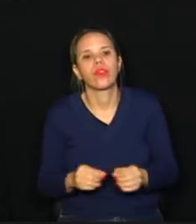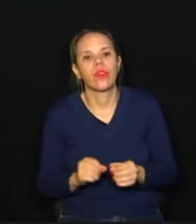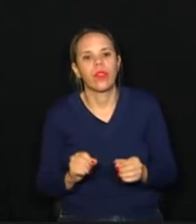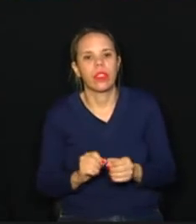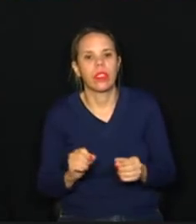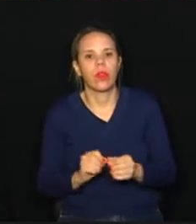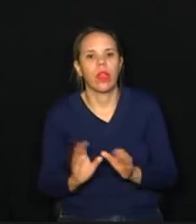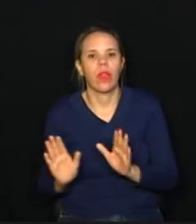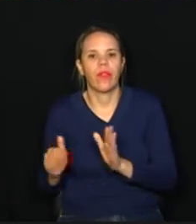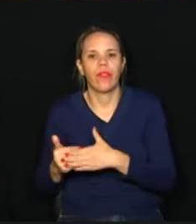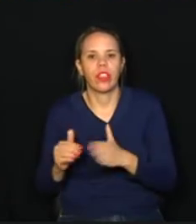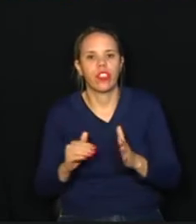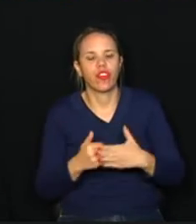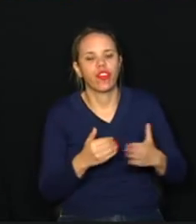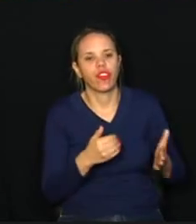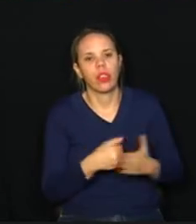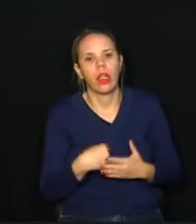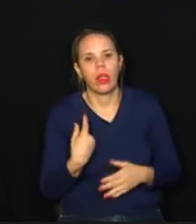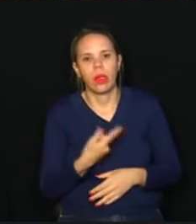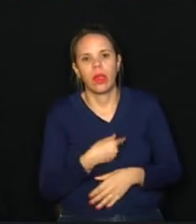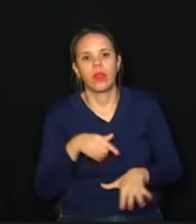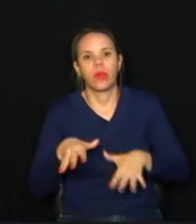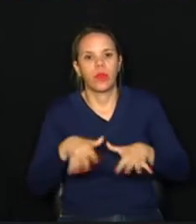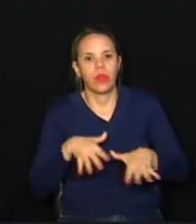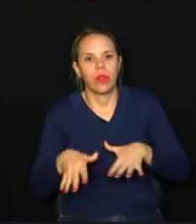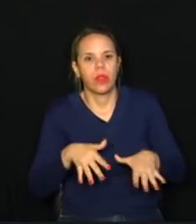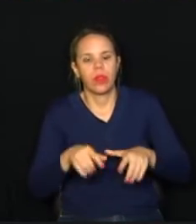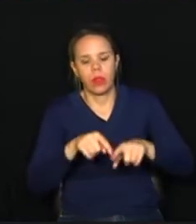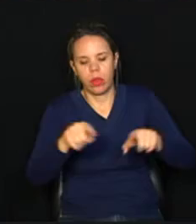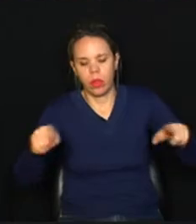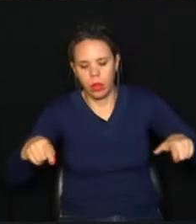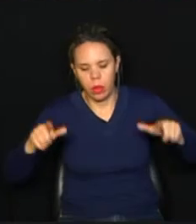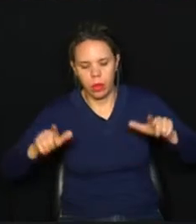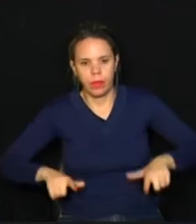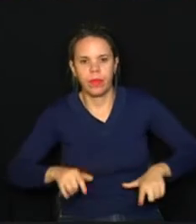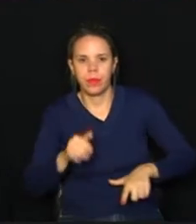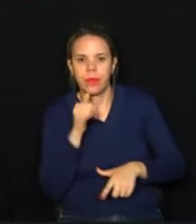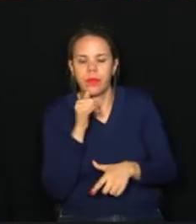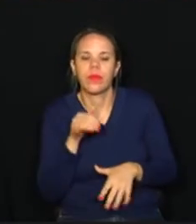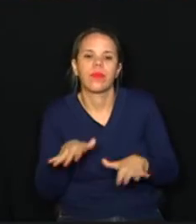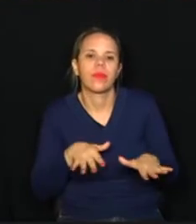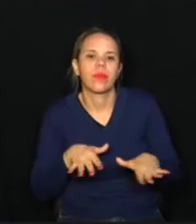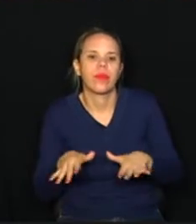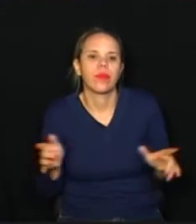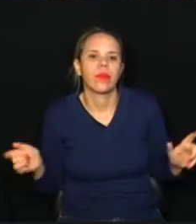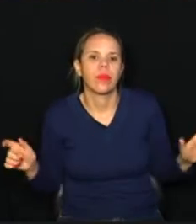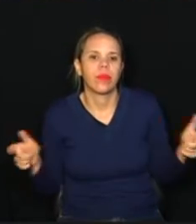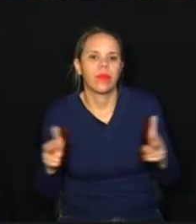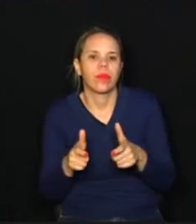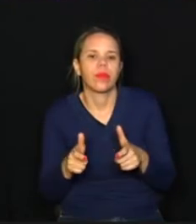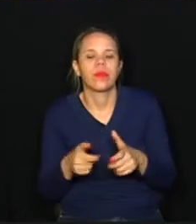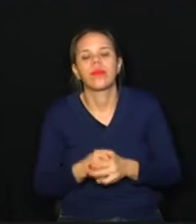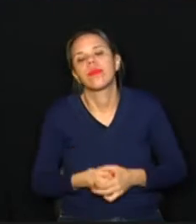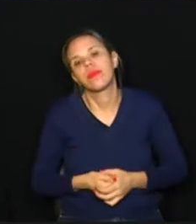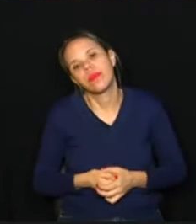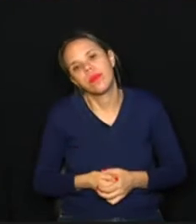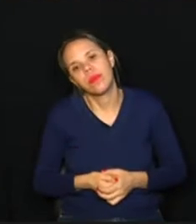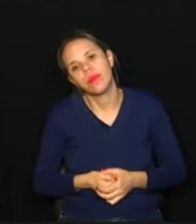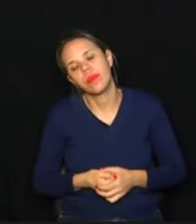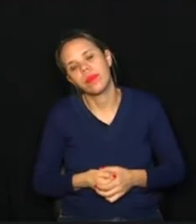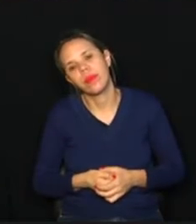né? Essa mobilização de áreas, de enxugamento aí da